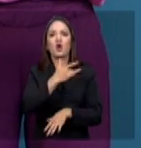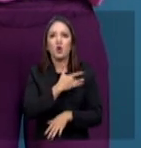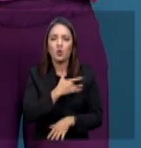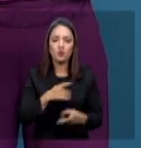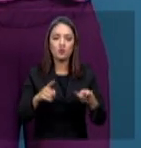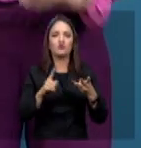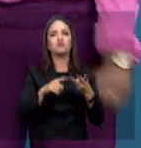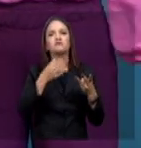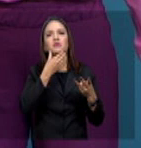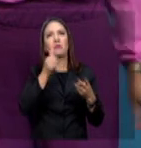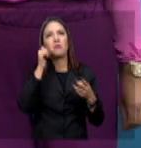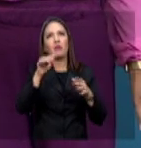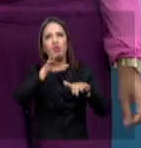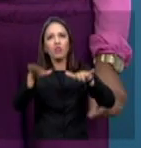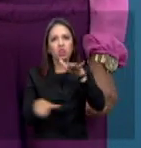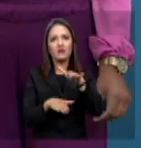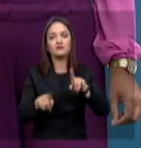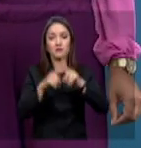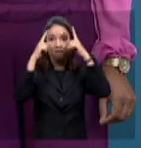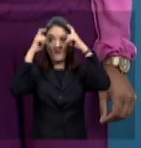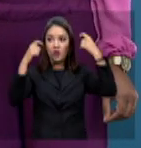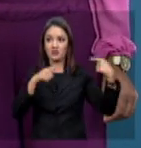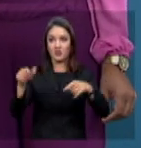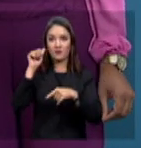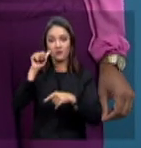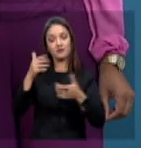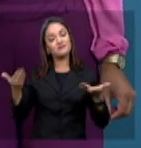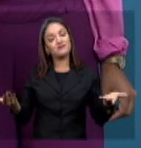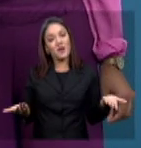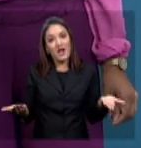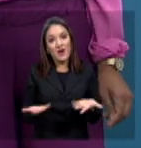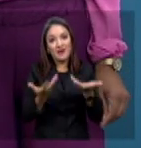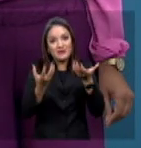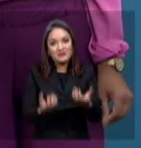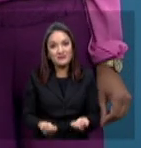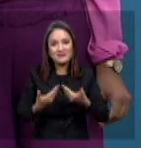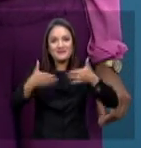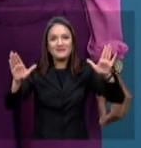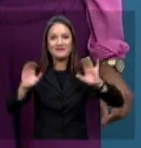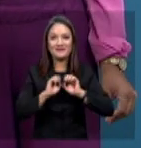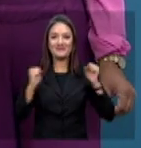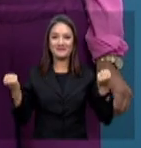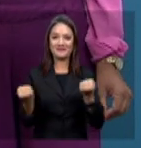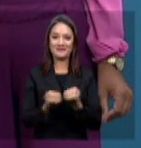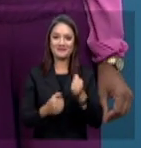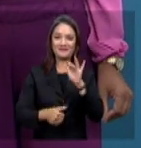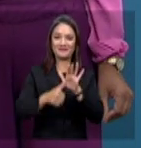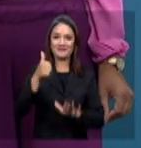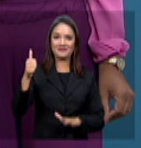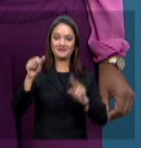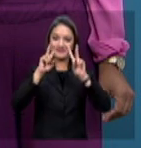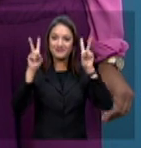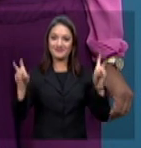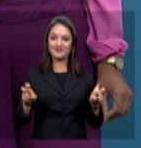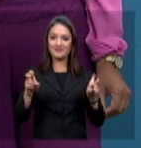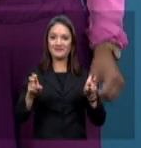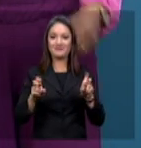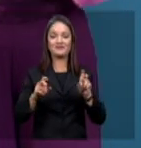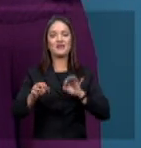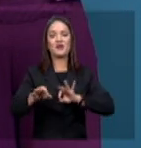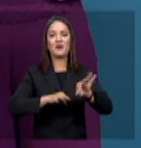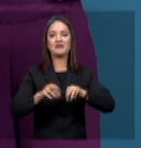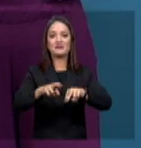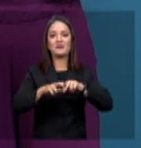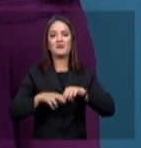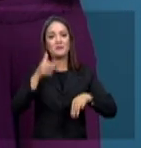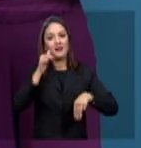contra a mulher vamos acompanhar agora abertura do seminário com o primeiro painel coordenado pela ministra Cármen Lúcia com o